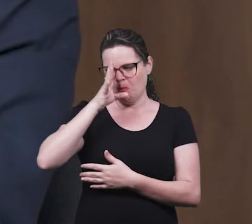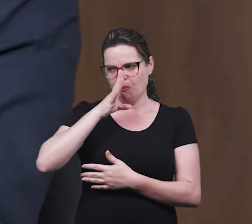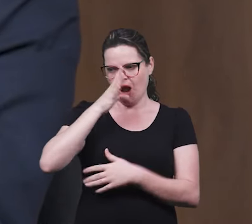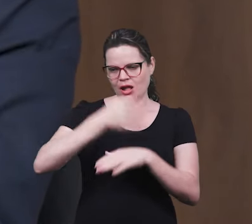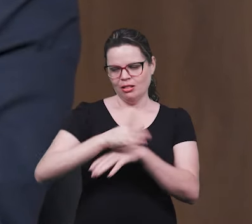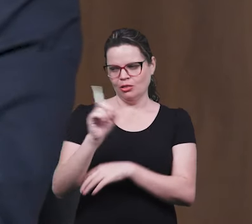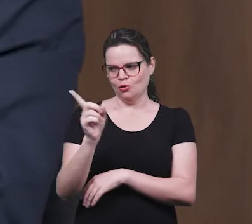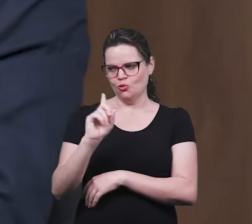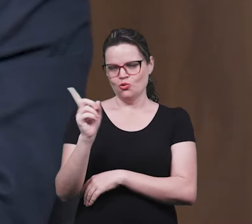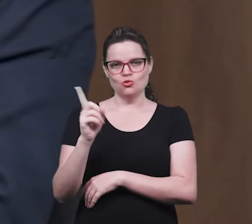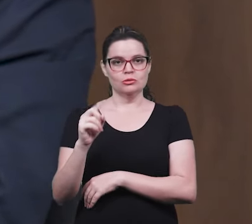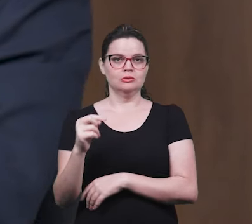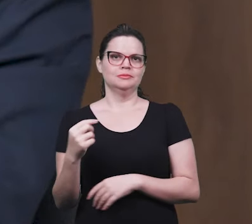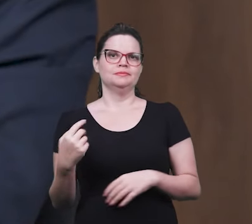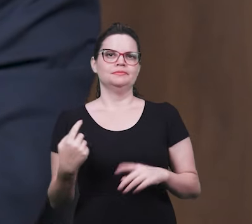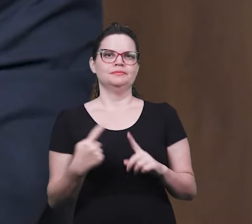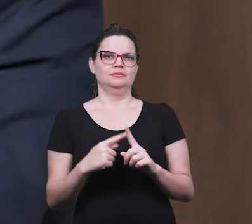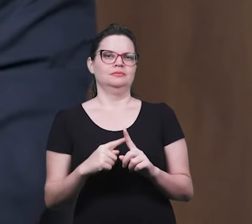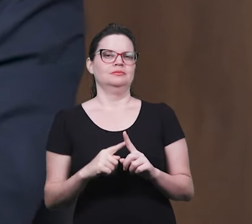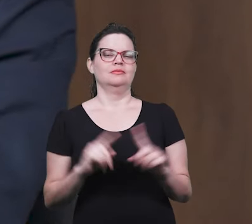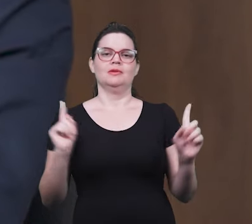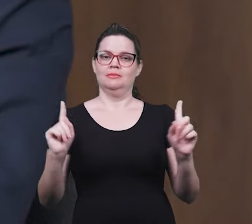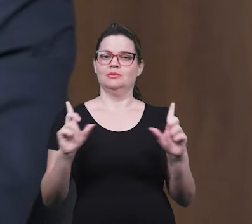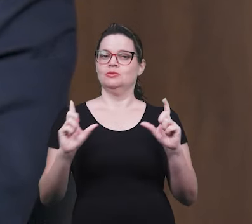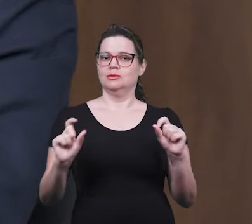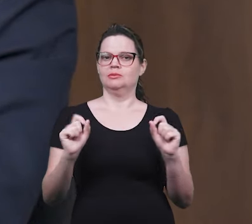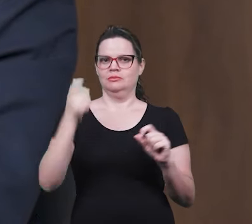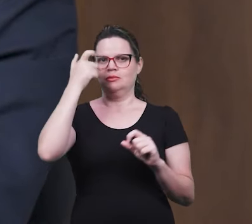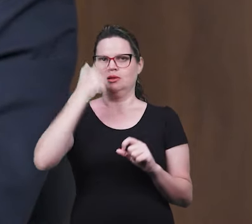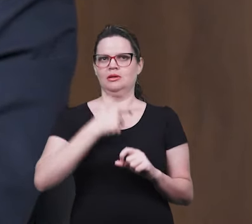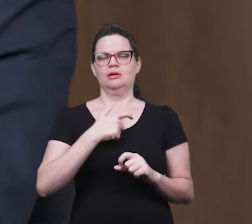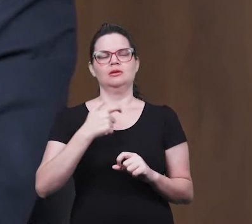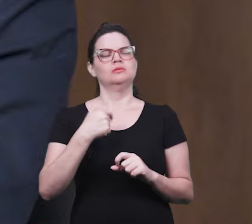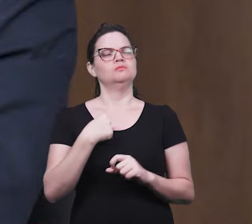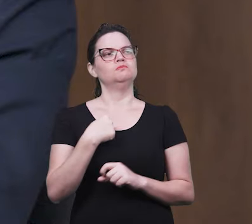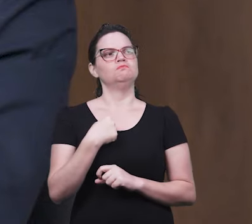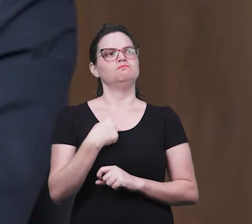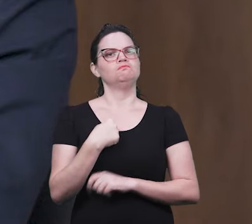um. Mas eu tinha uma... Mas eu era um aluno